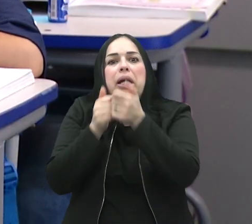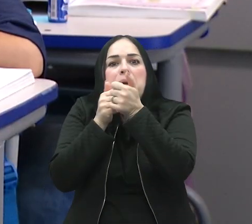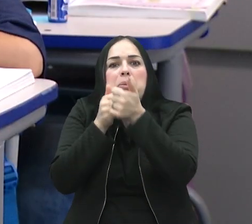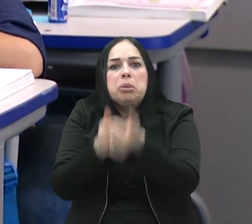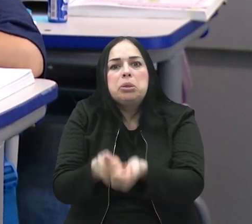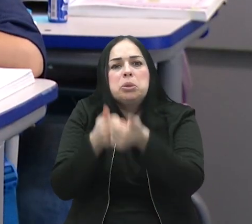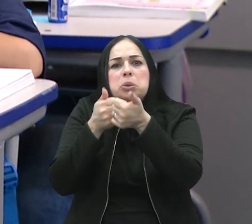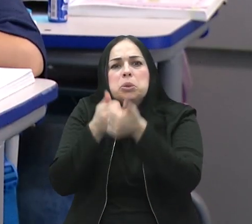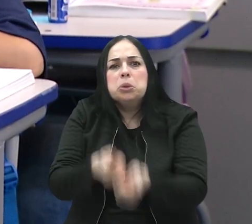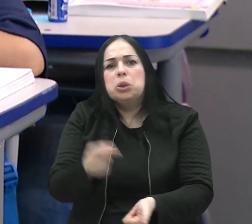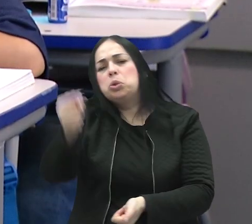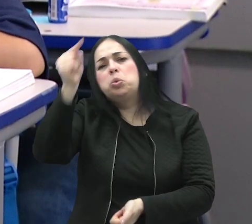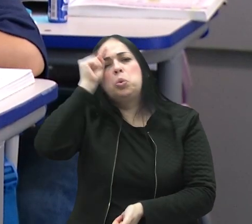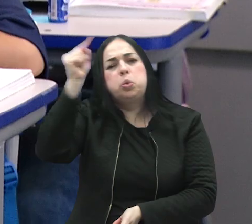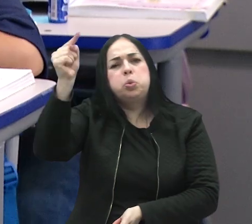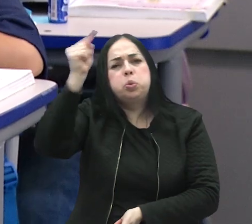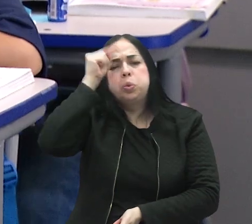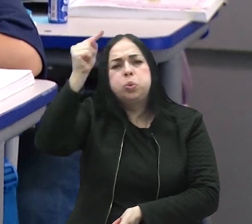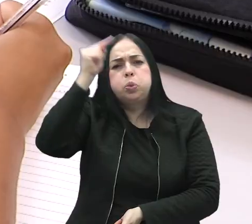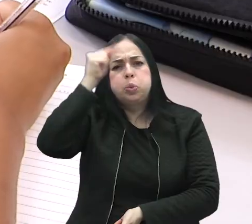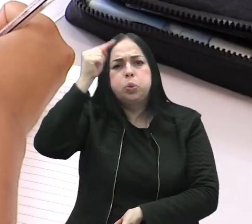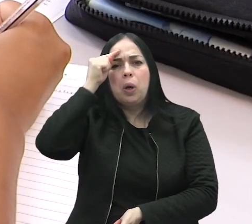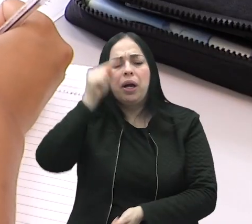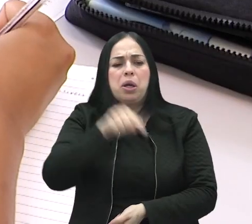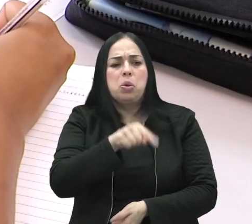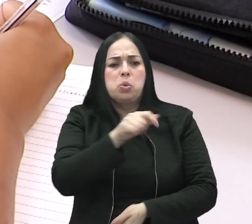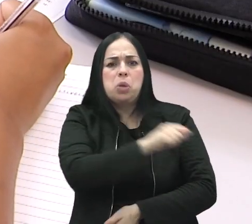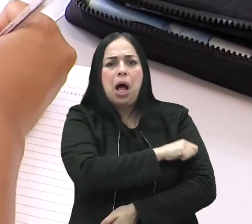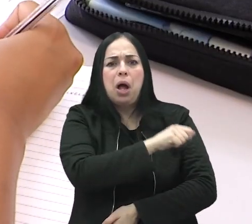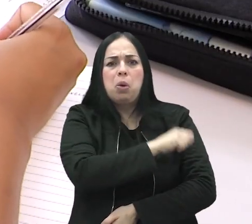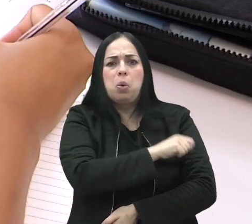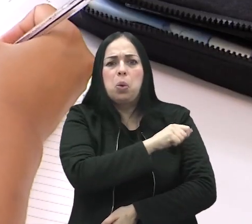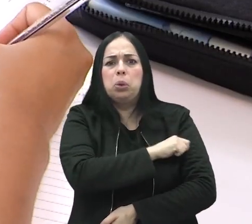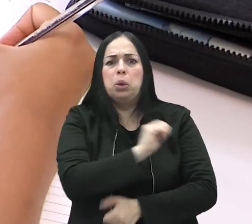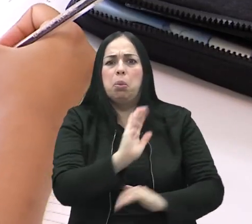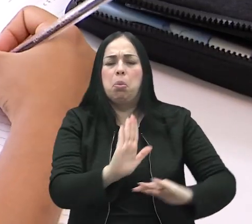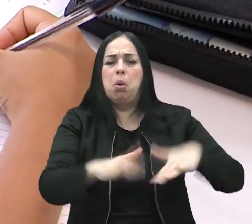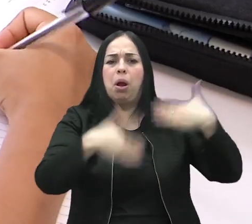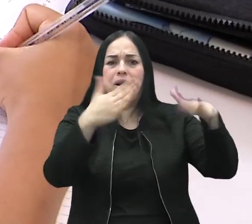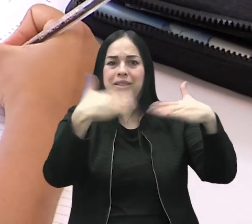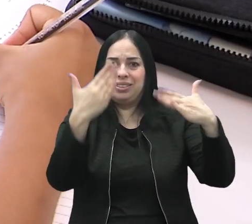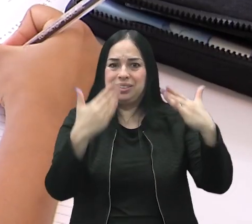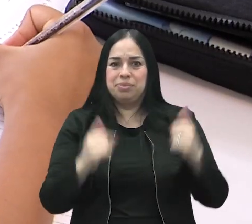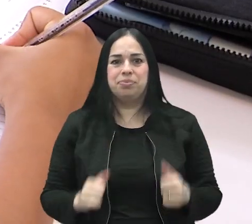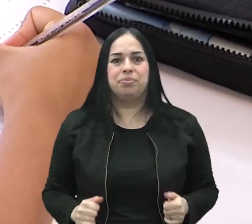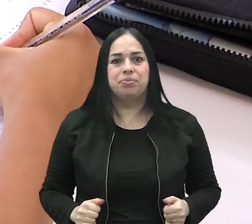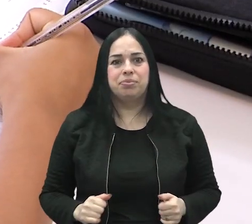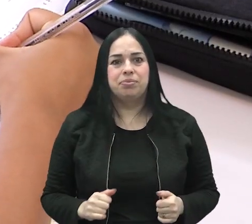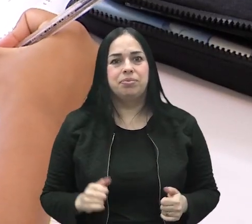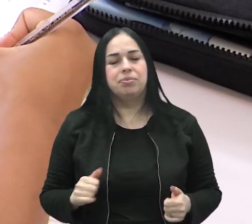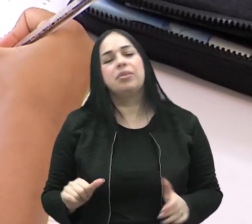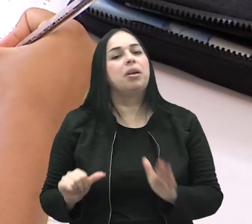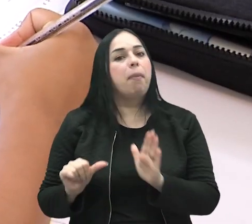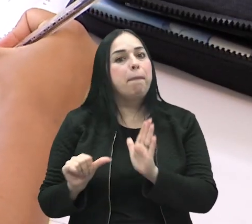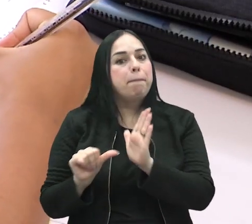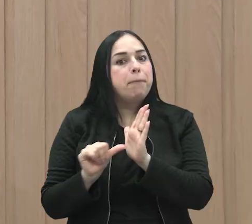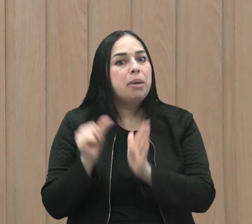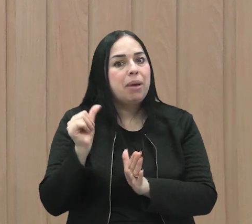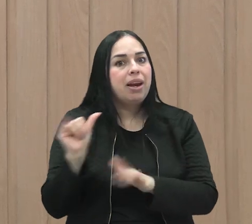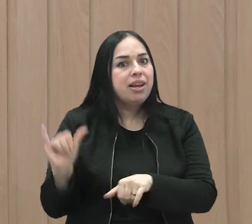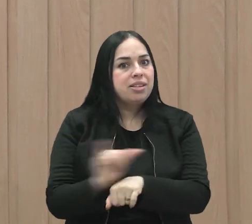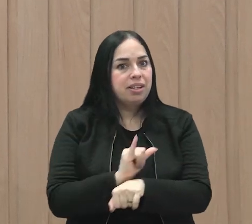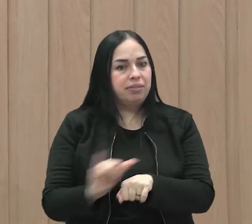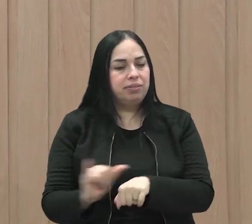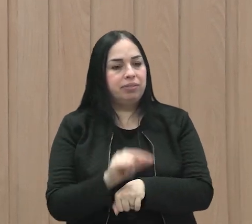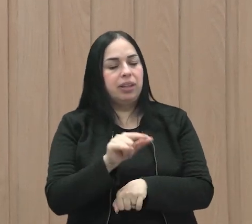do acompanhamento diário da frequência e desempenho dos alunos pela gestão escolar e comunidade. O